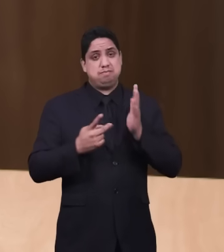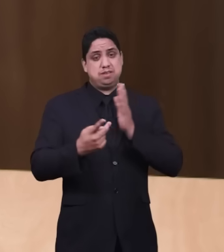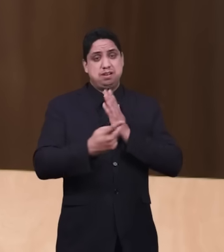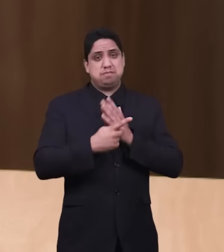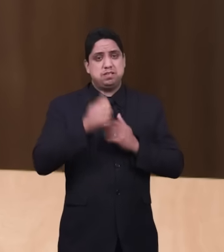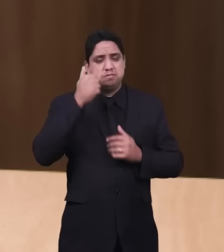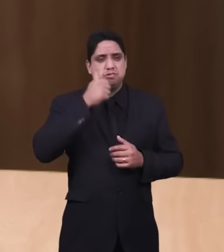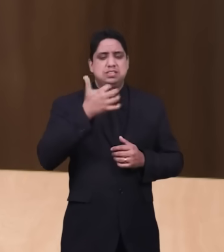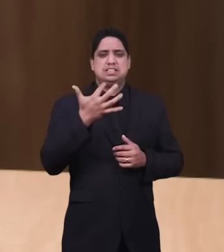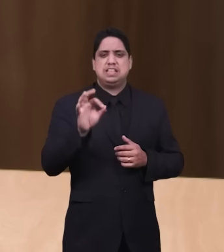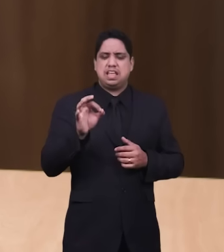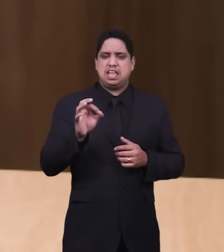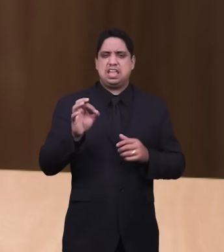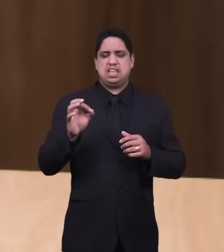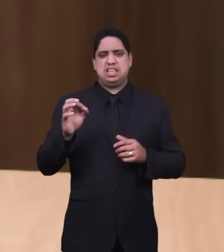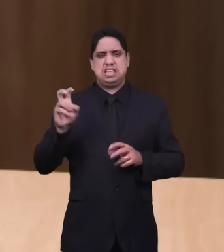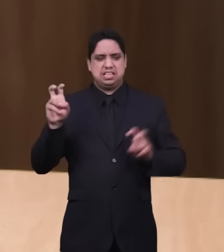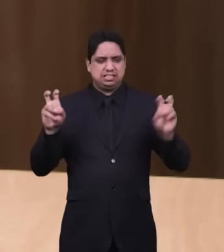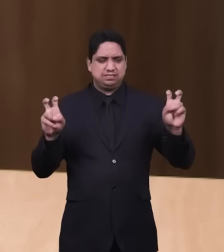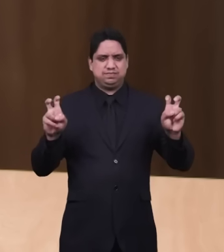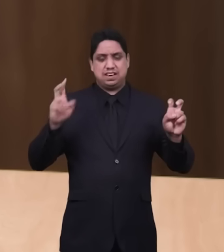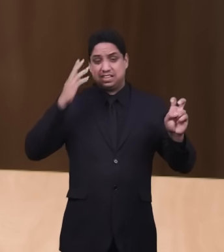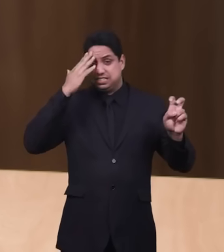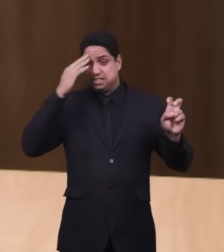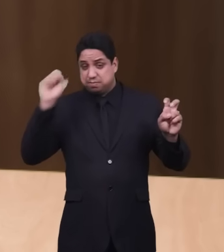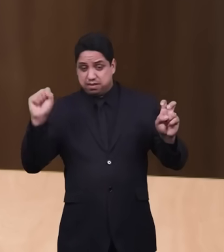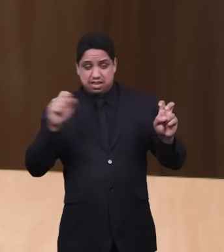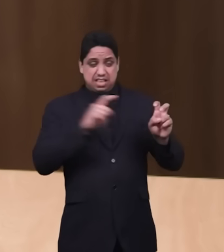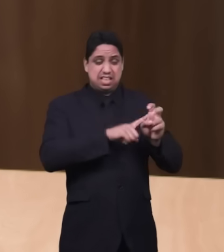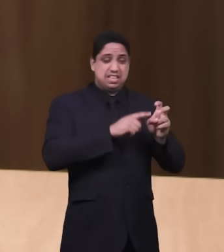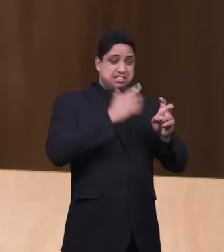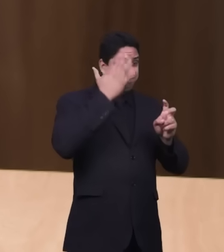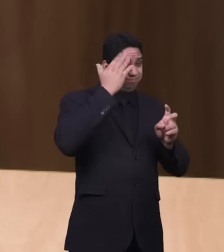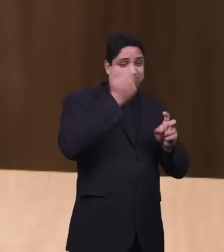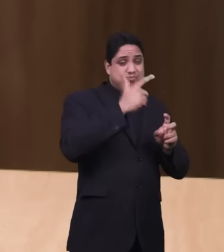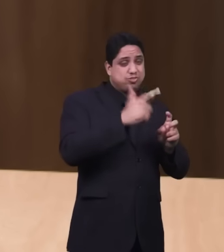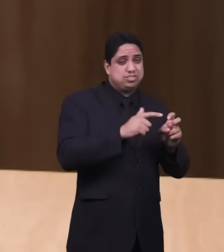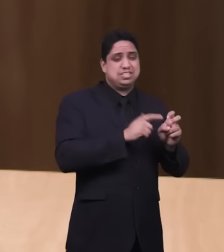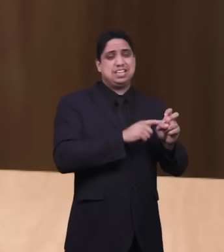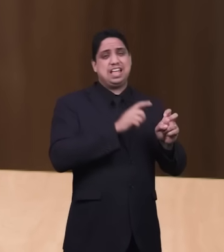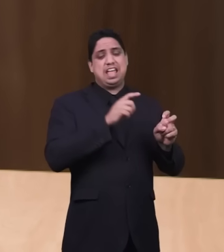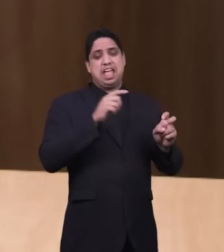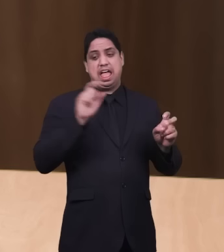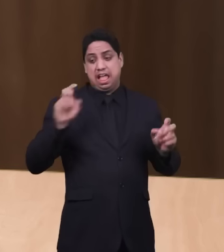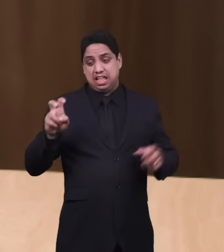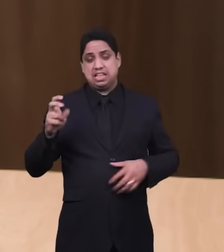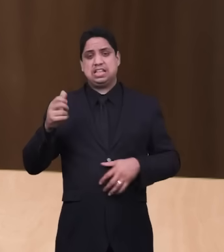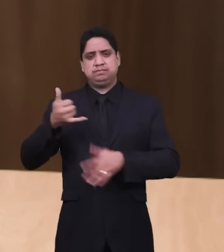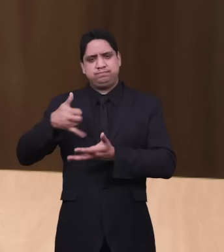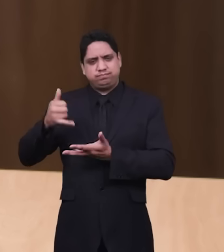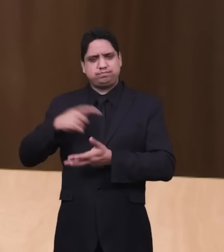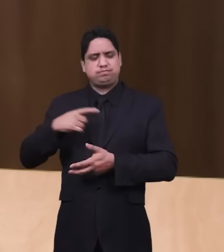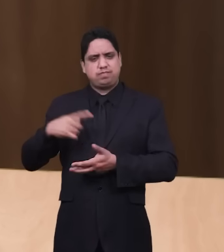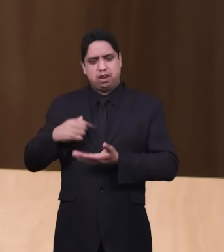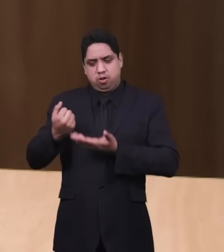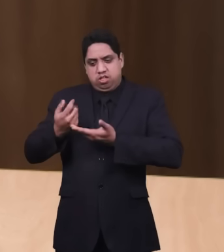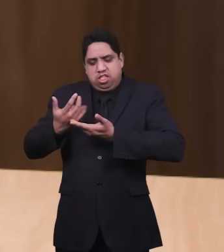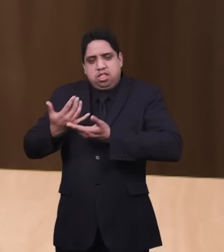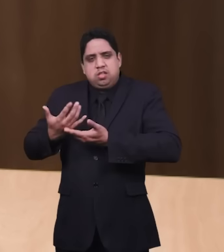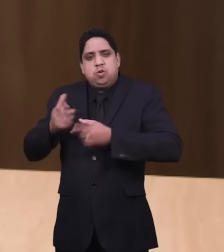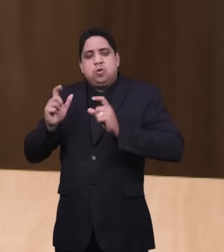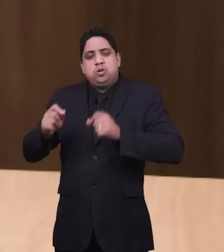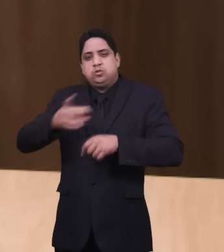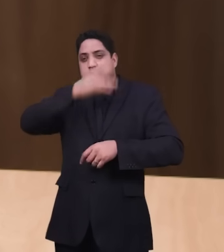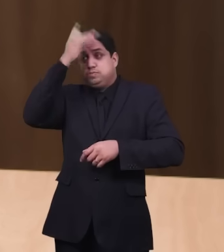das virgens, né? As loucas e as prudentes. As prudentes tinham azeite. Azeite, quer dizer, candeia acesa, no momento, né,